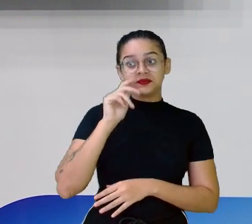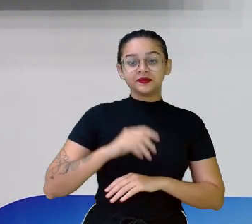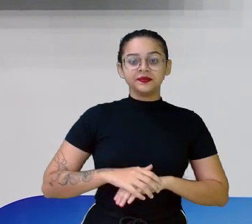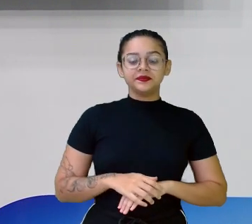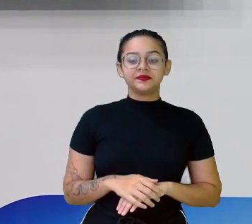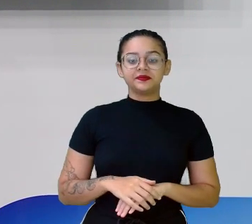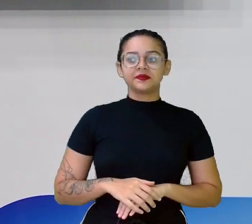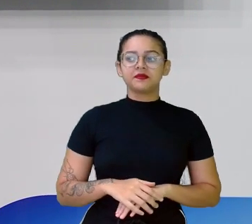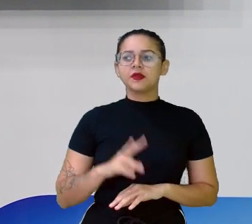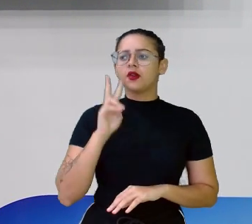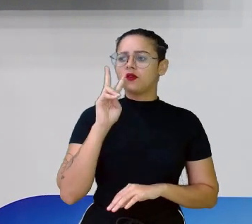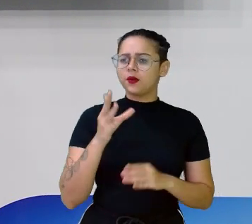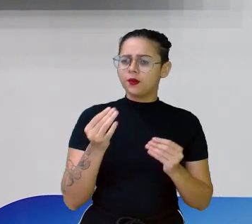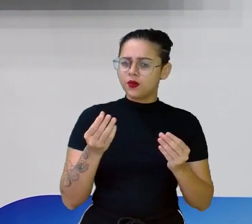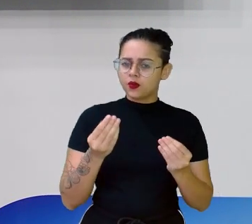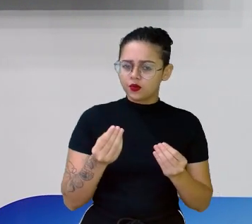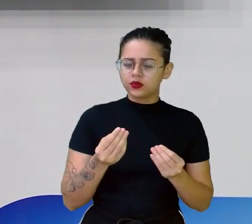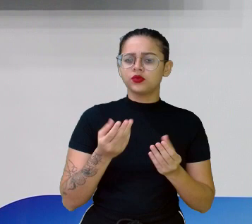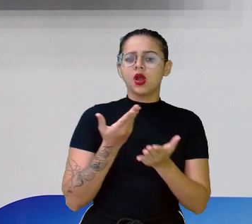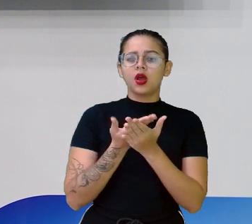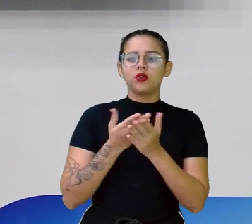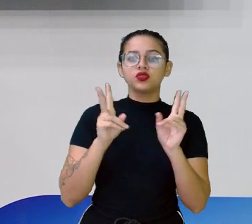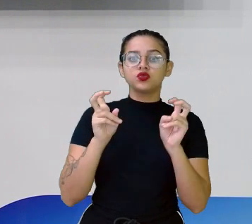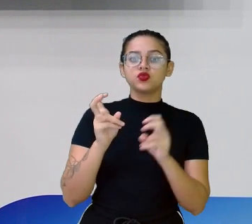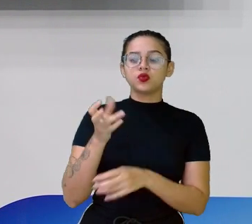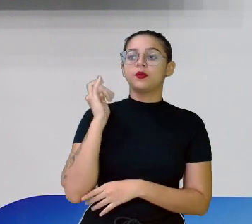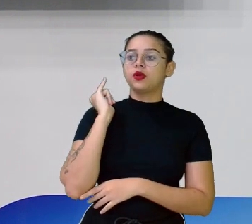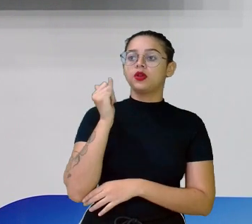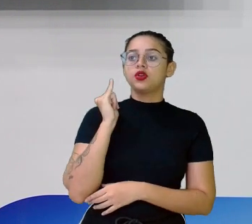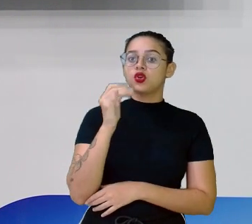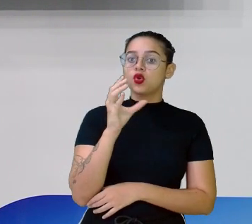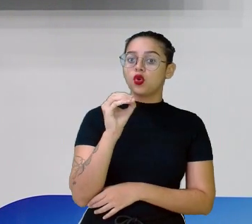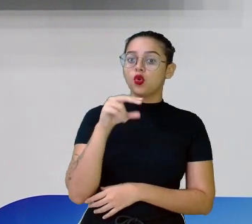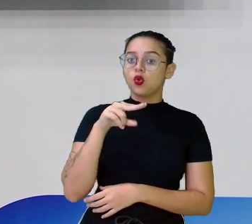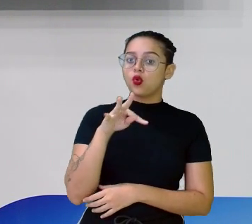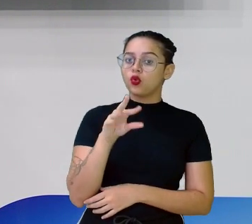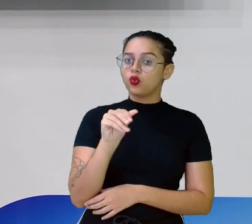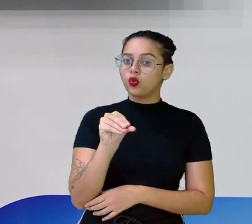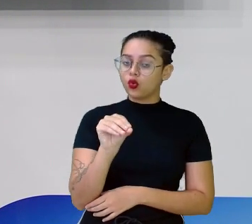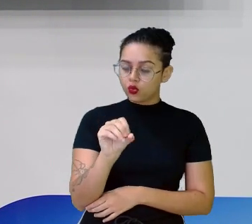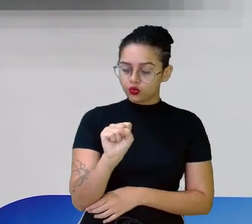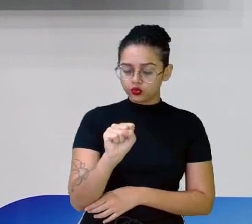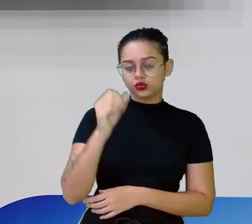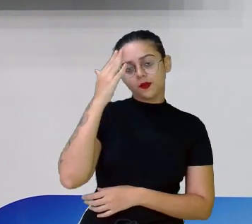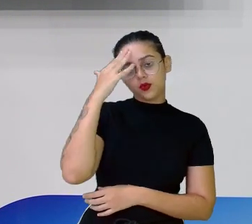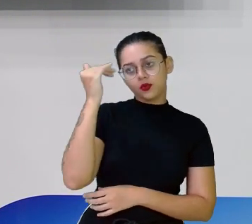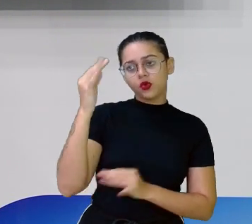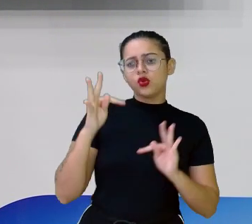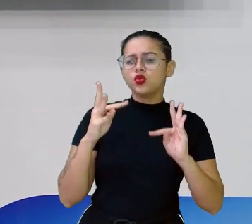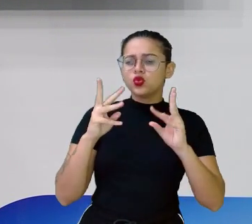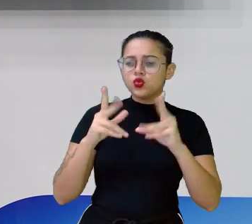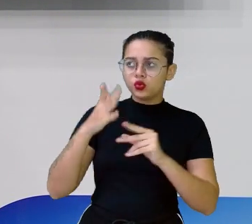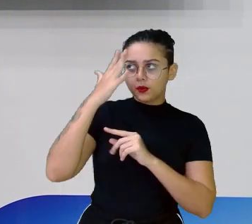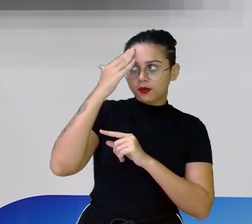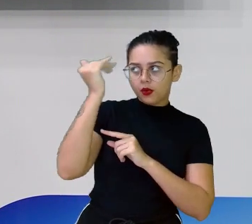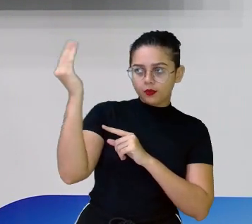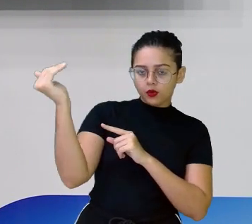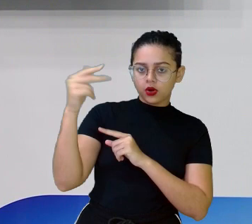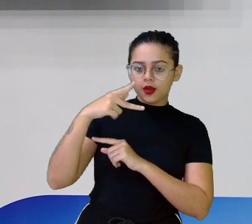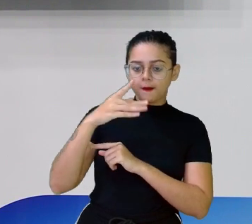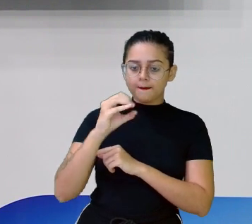vimos muito isso nas aulas sobre contos, né? Os contos populares. Tudo que geralmente é popular,